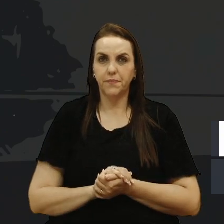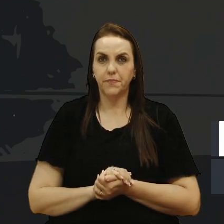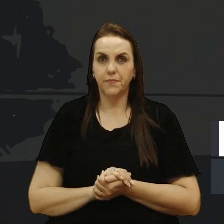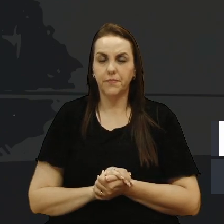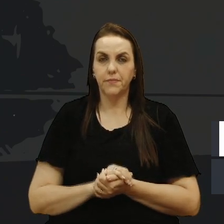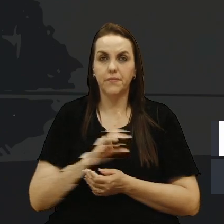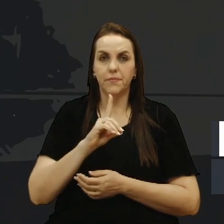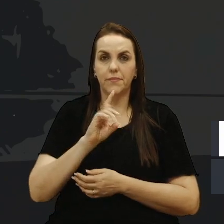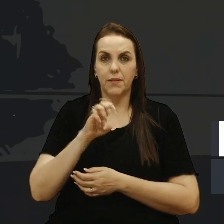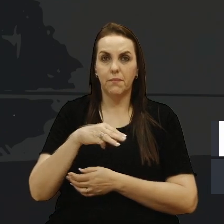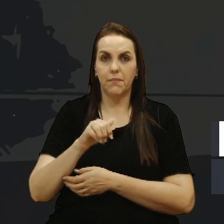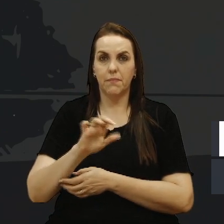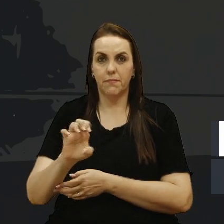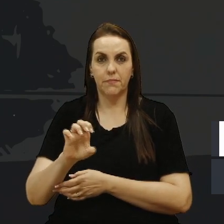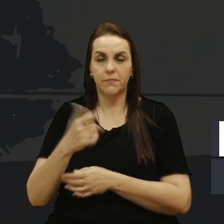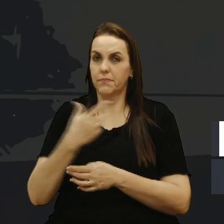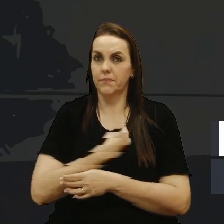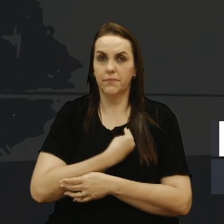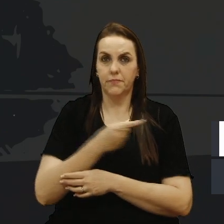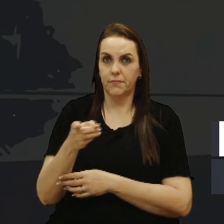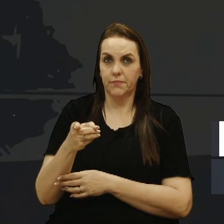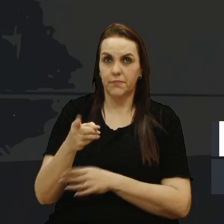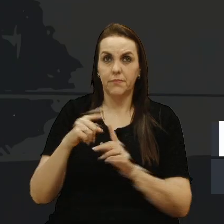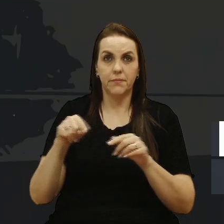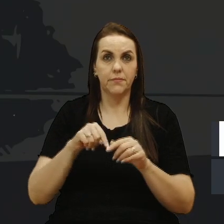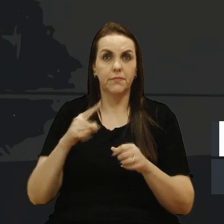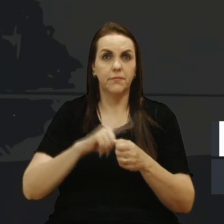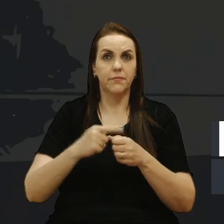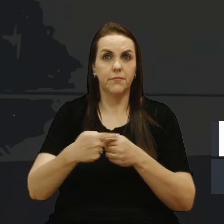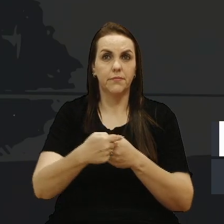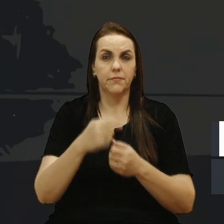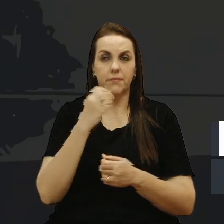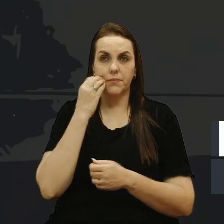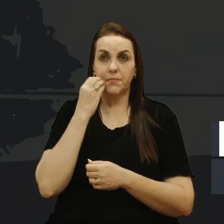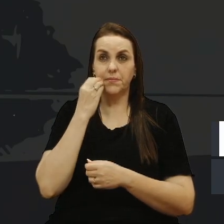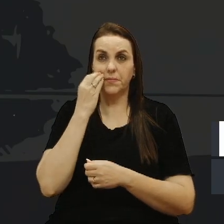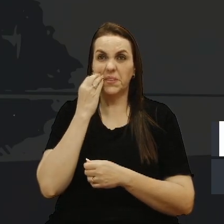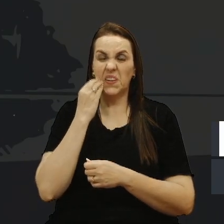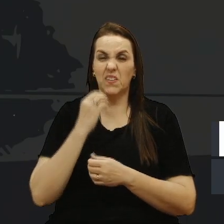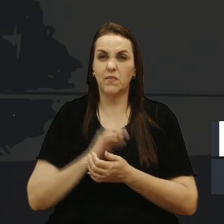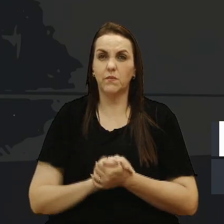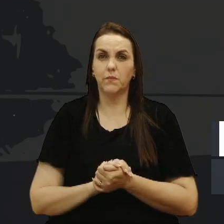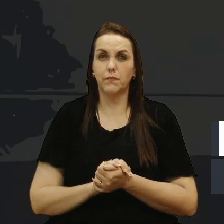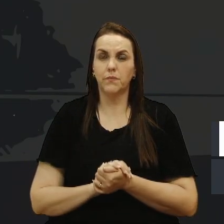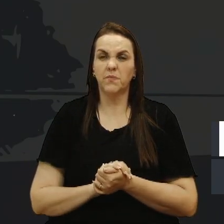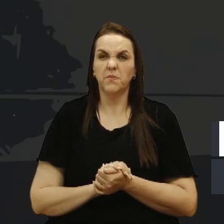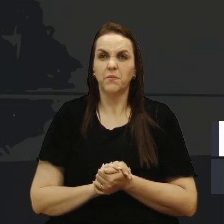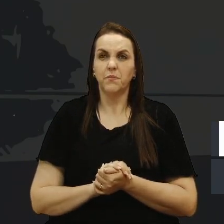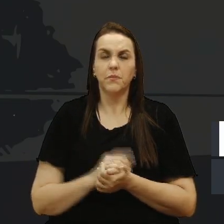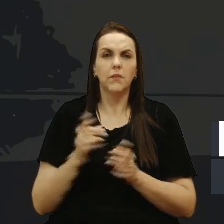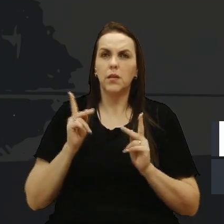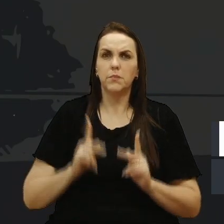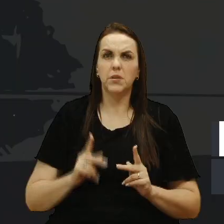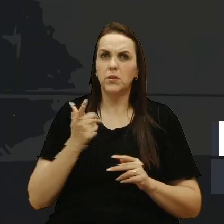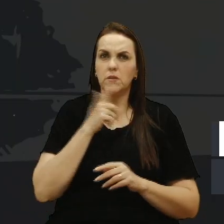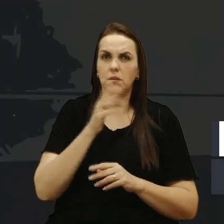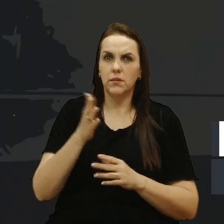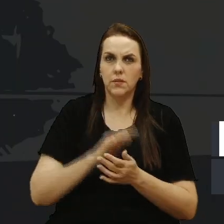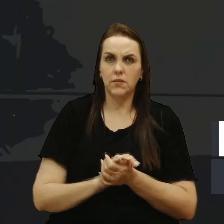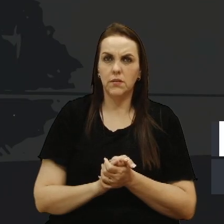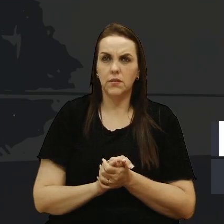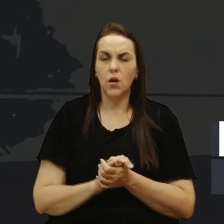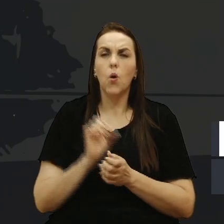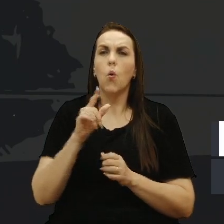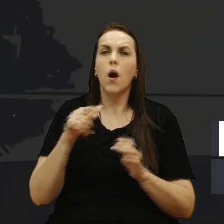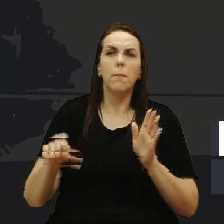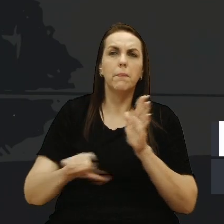não está. Mas a lista dos municípios, assim que abrir, que o pessoal conseguir, qual que é a primeira cidade da